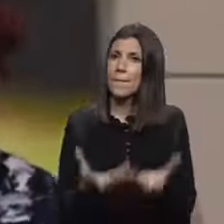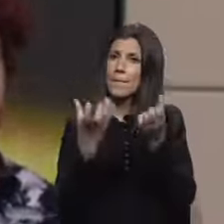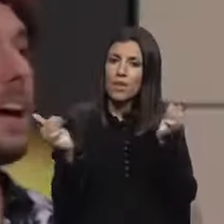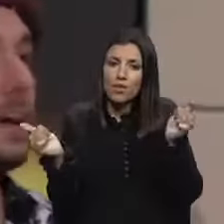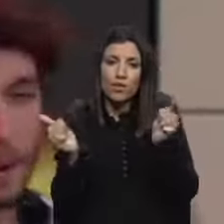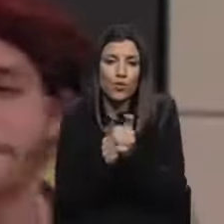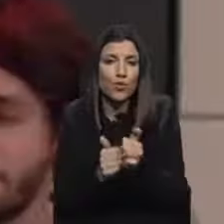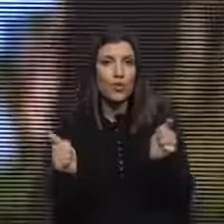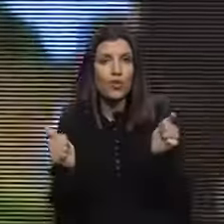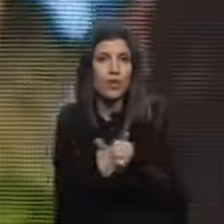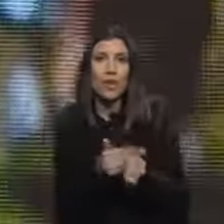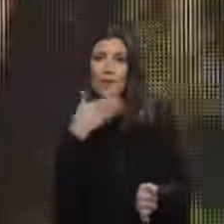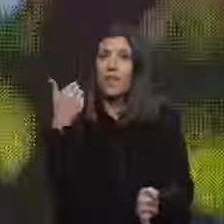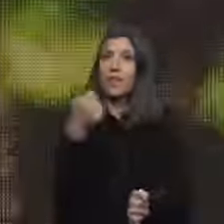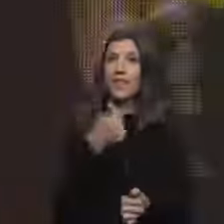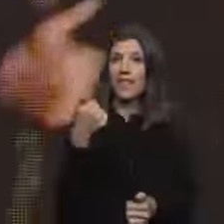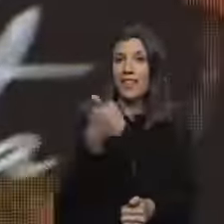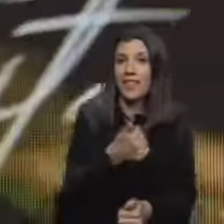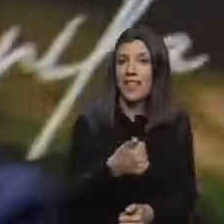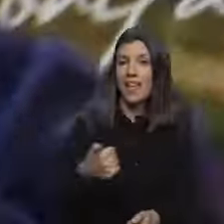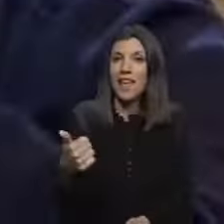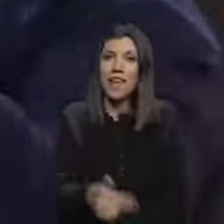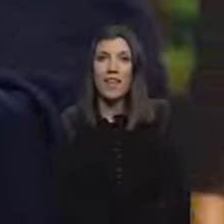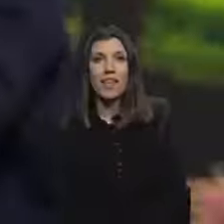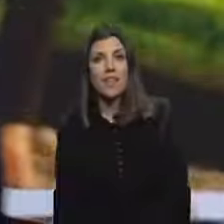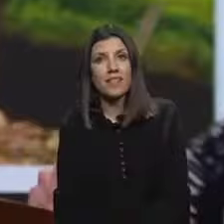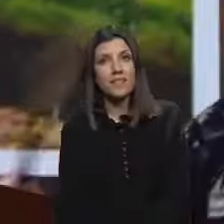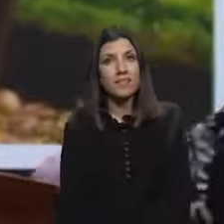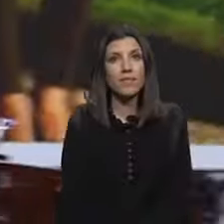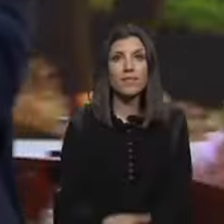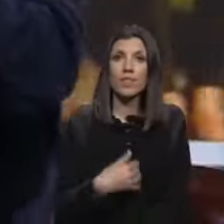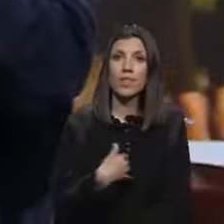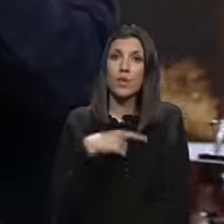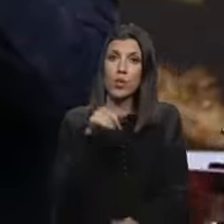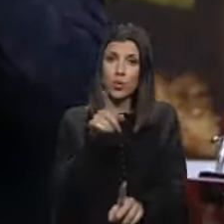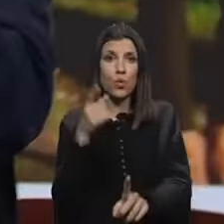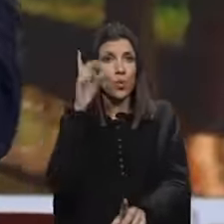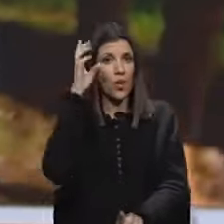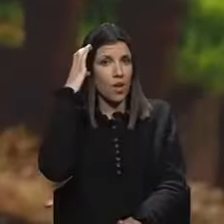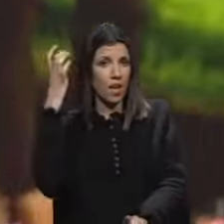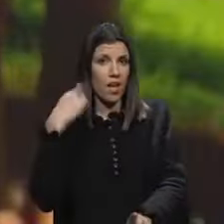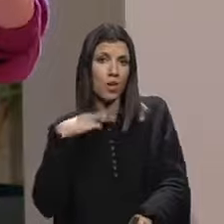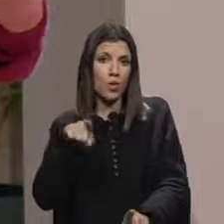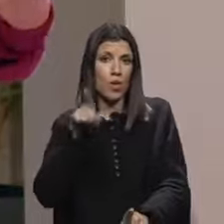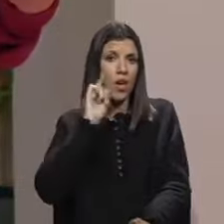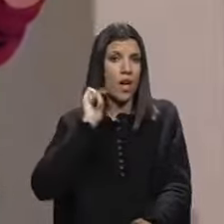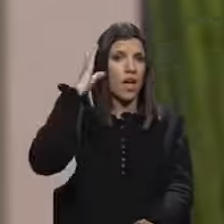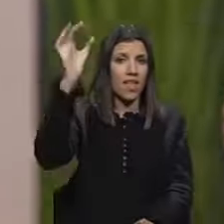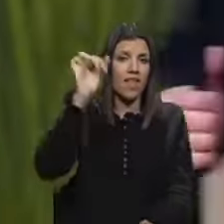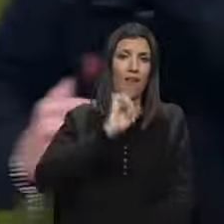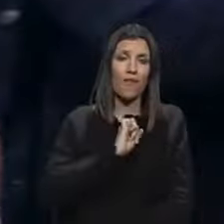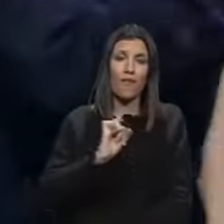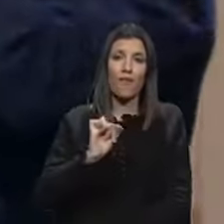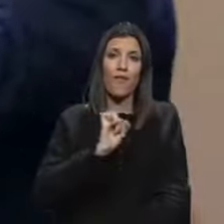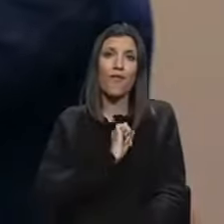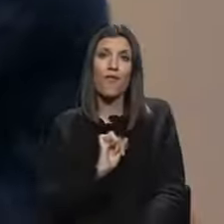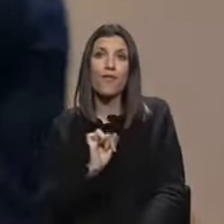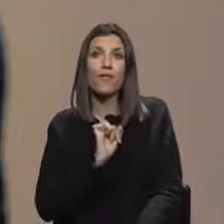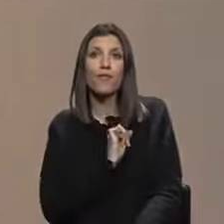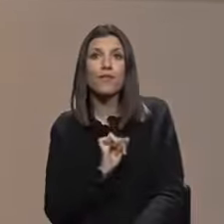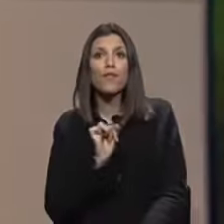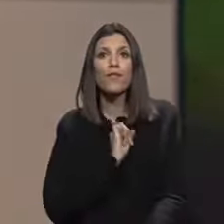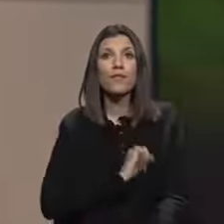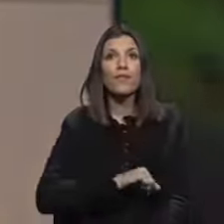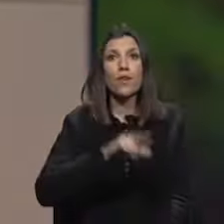ter, bonita. Eu vou ser o rei, tu vais ser a minha rainha. O cavalo branco